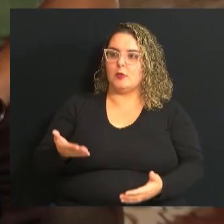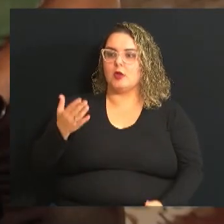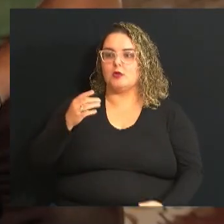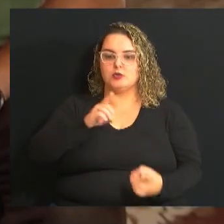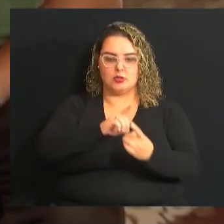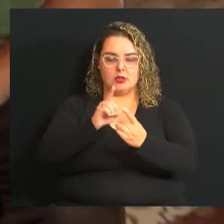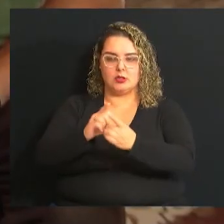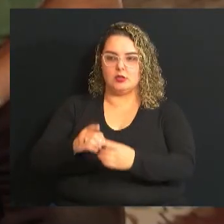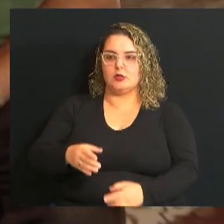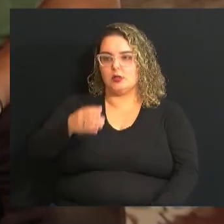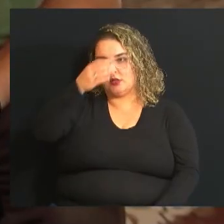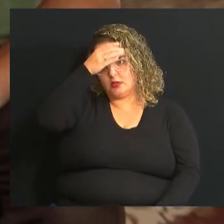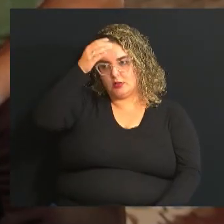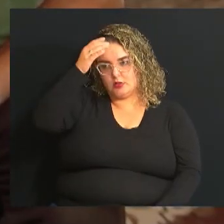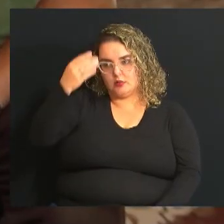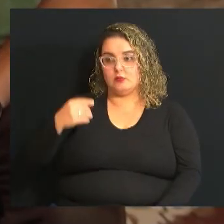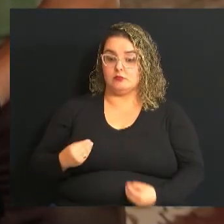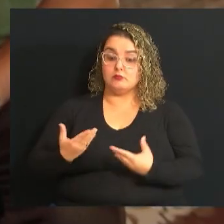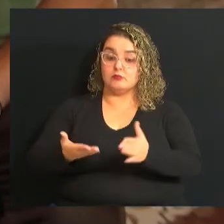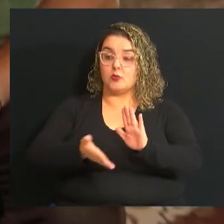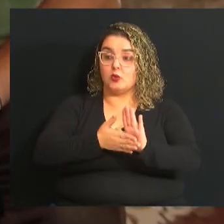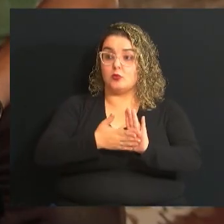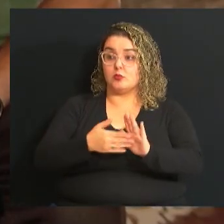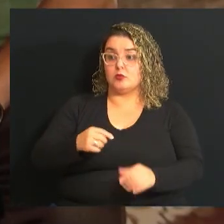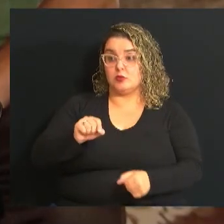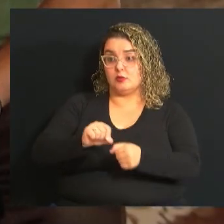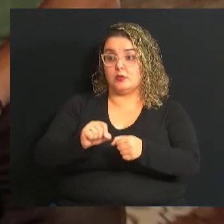estas observações, elas precisam